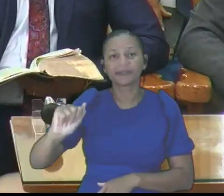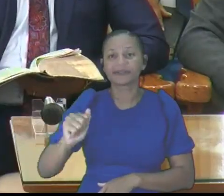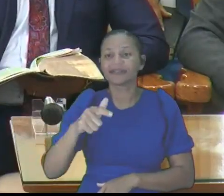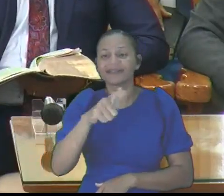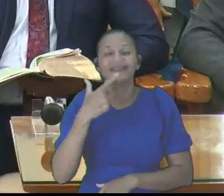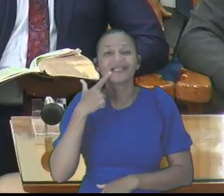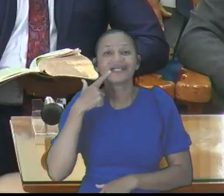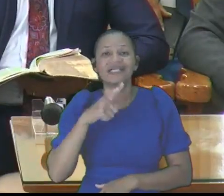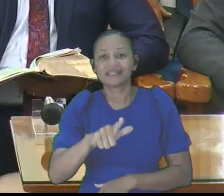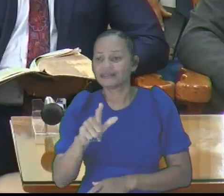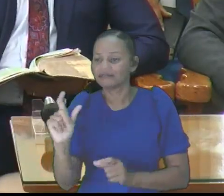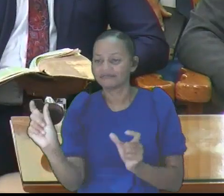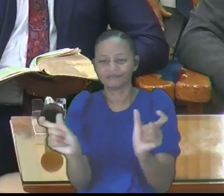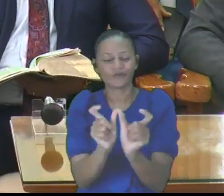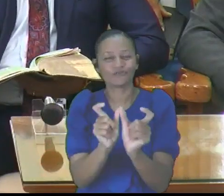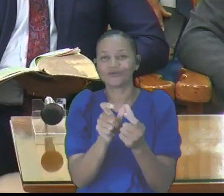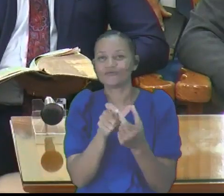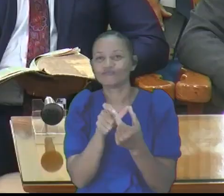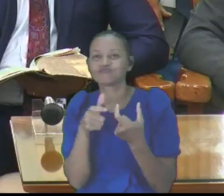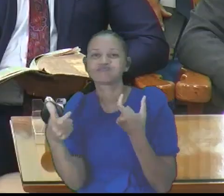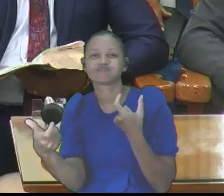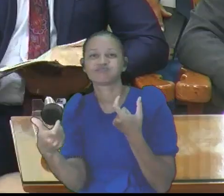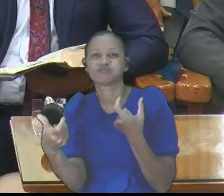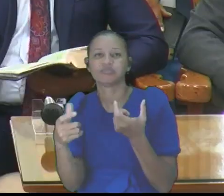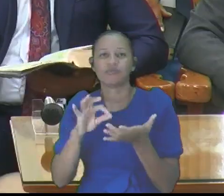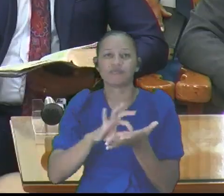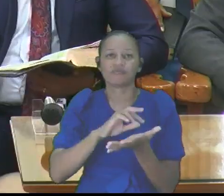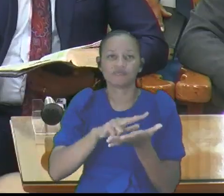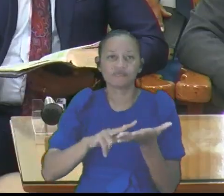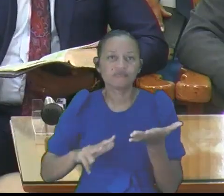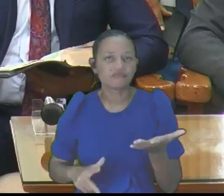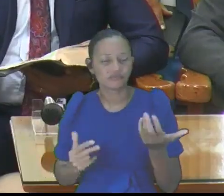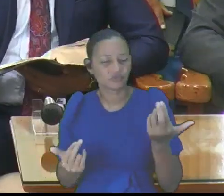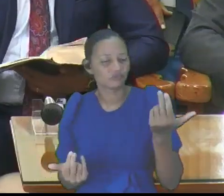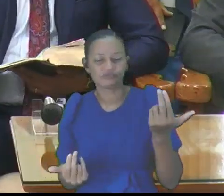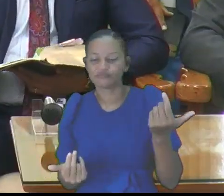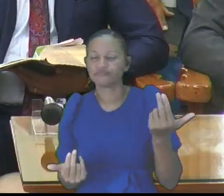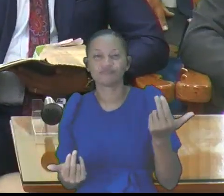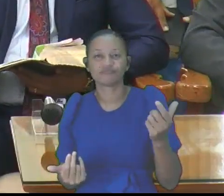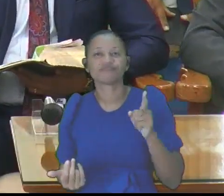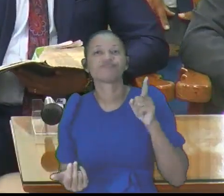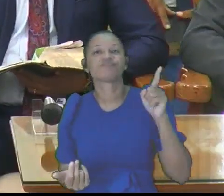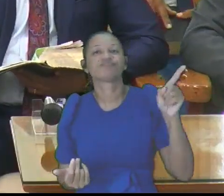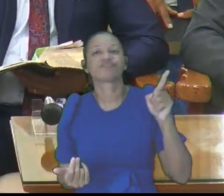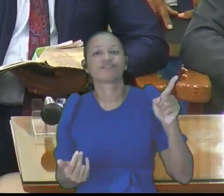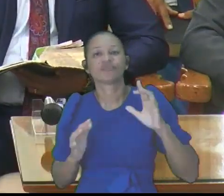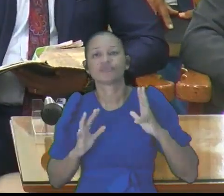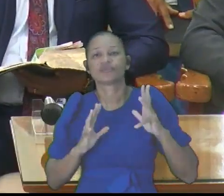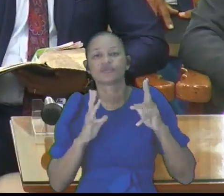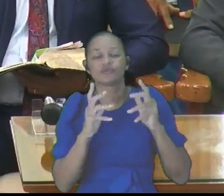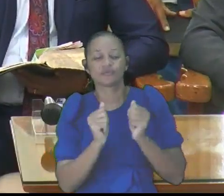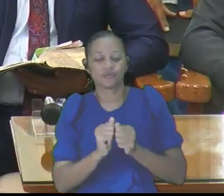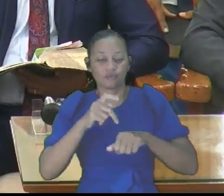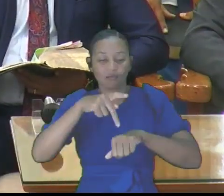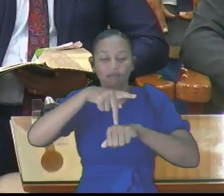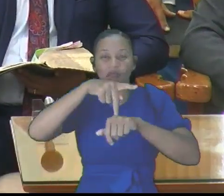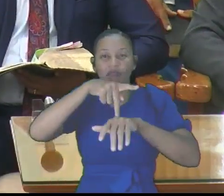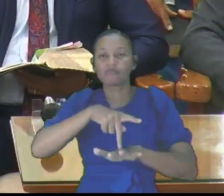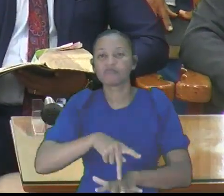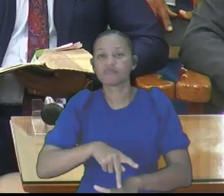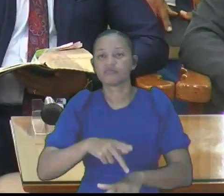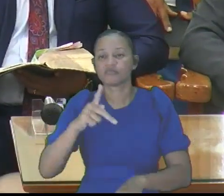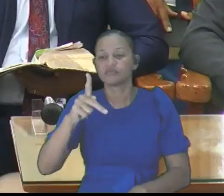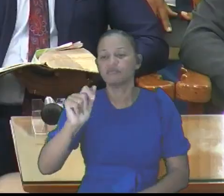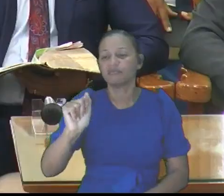tem o equivalente à convenção, como nós temos aqui, e lá toda igreja é registrada como paróquia.